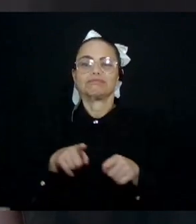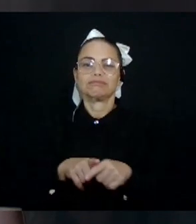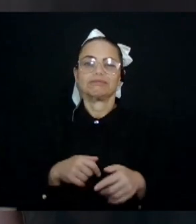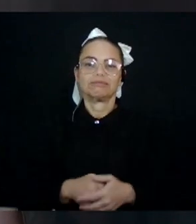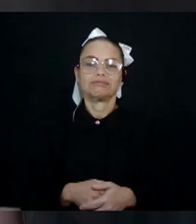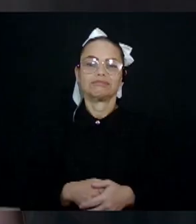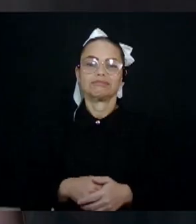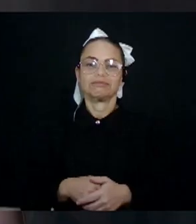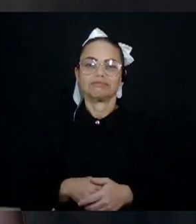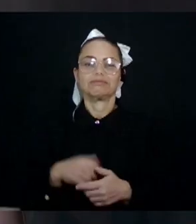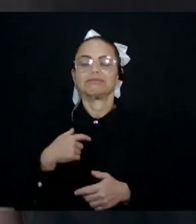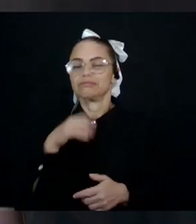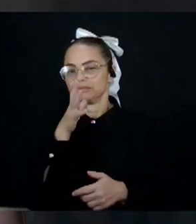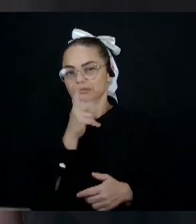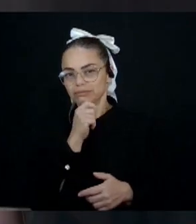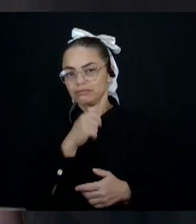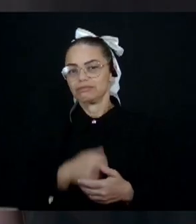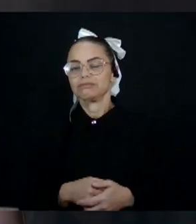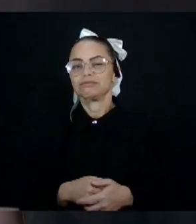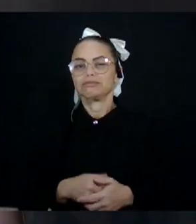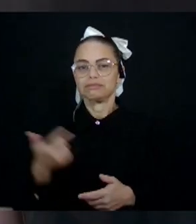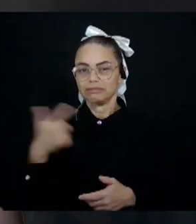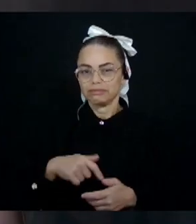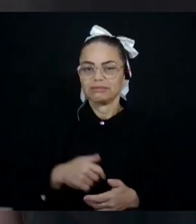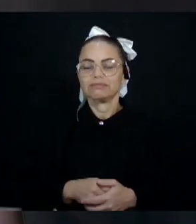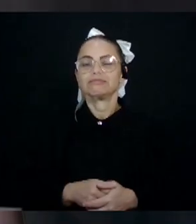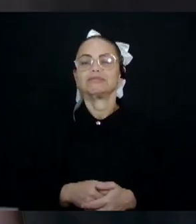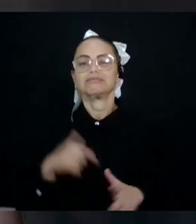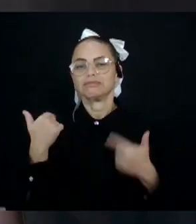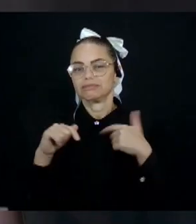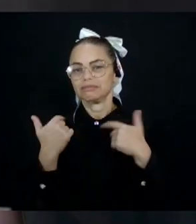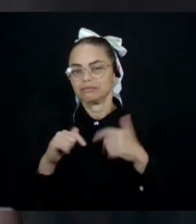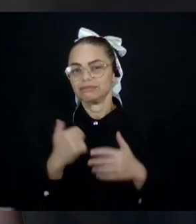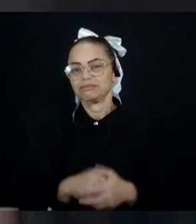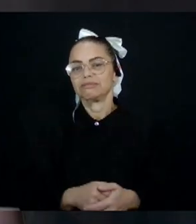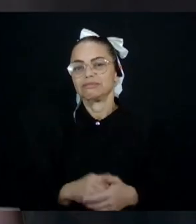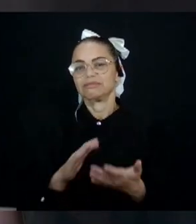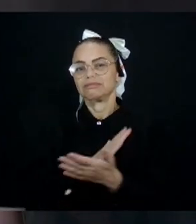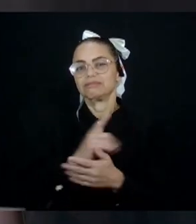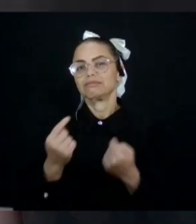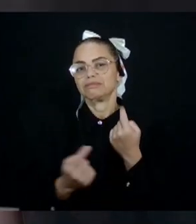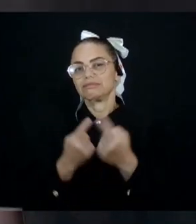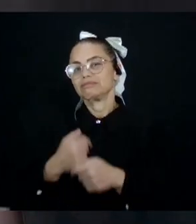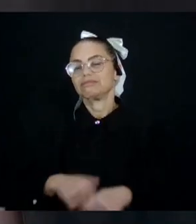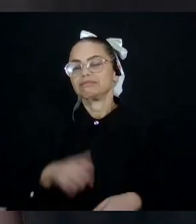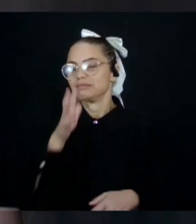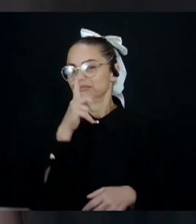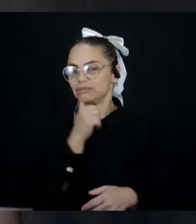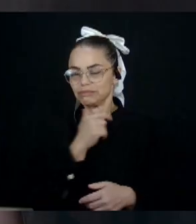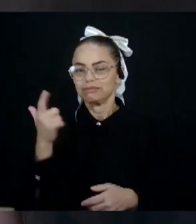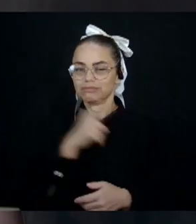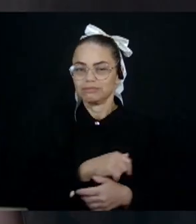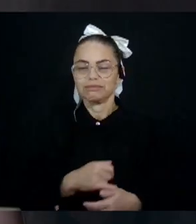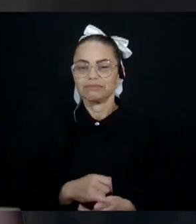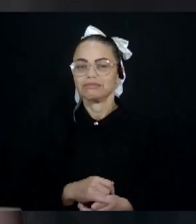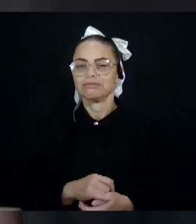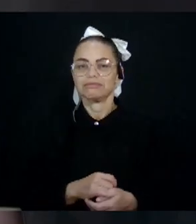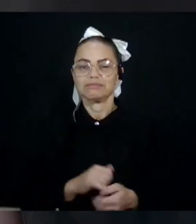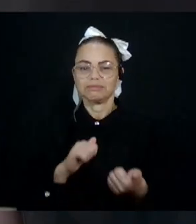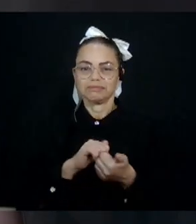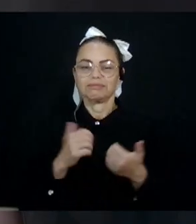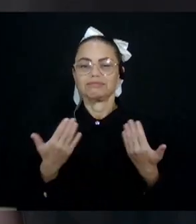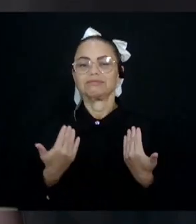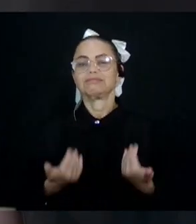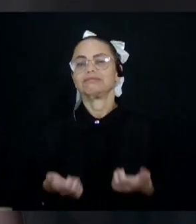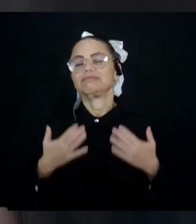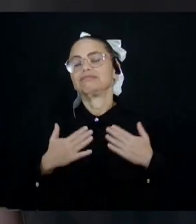para entrar novamente na rotina de trabalho, algumas pessoas também demoram para conseguir relaxar, Sim. né? E